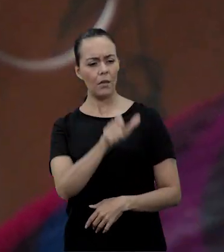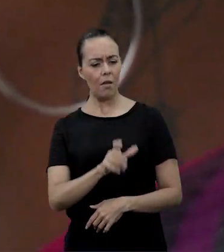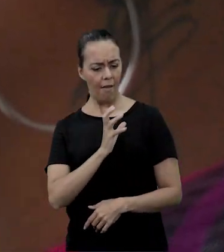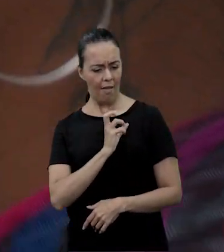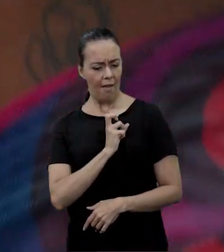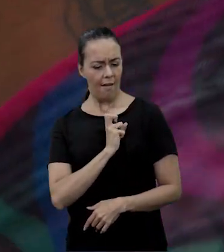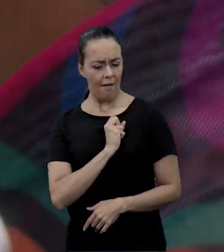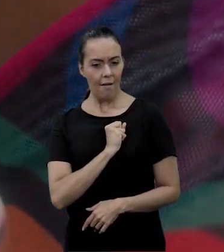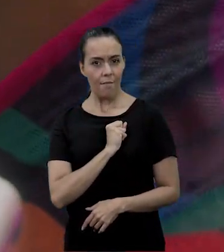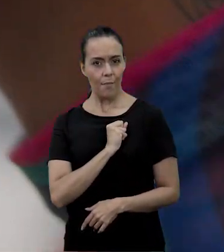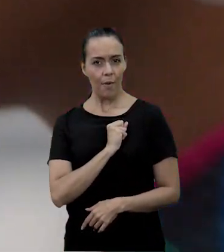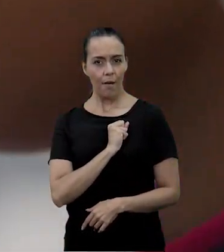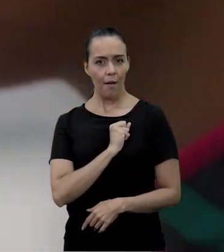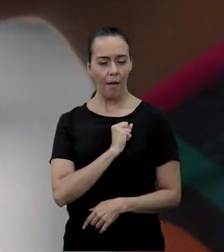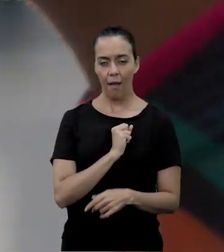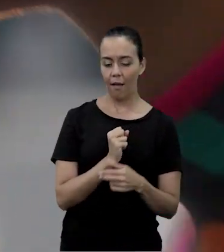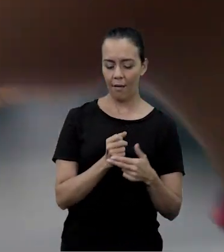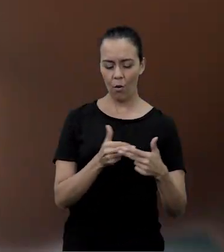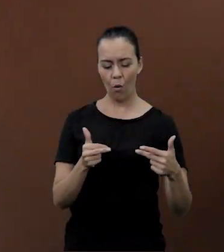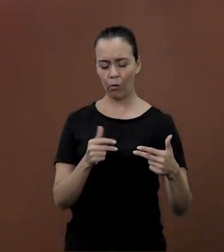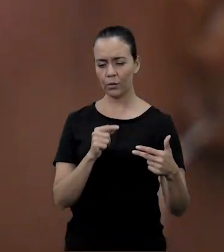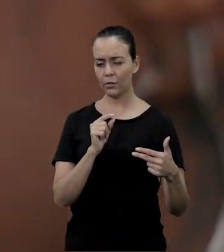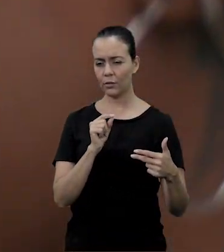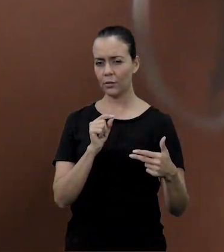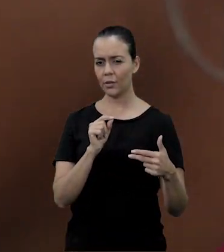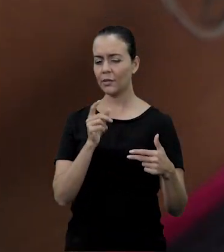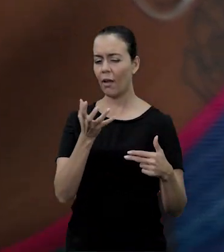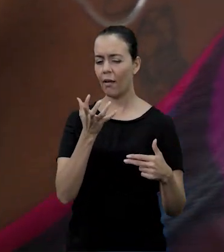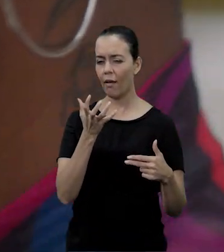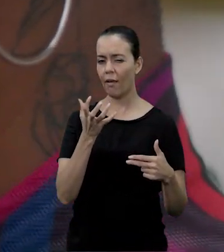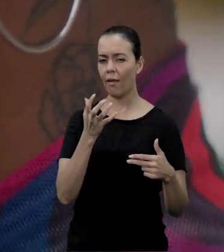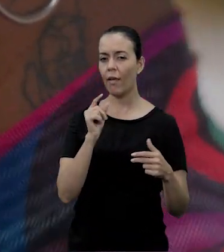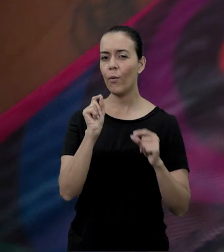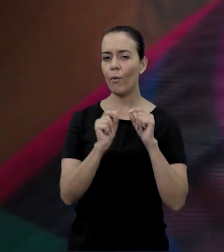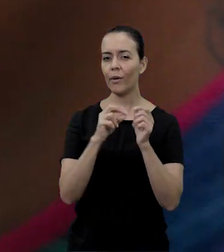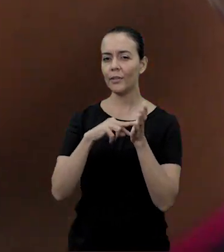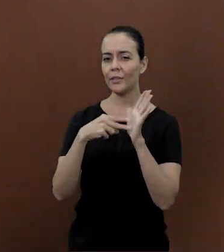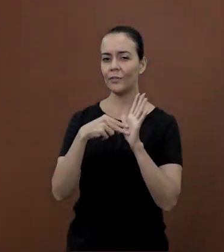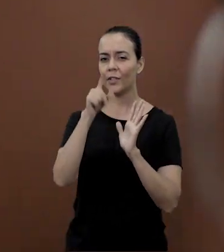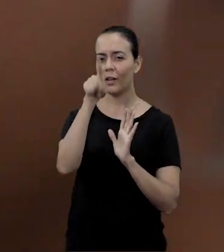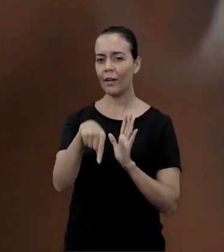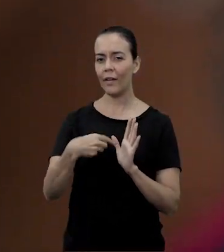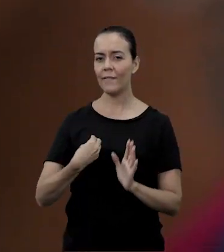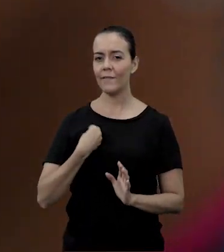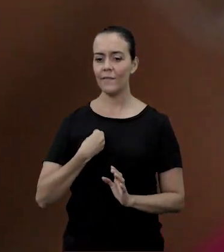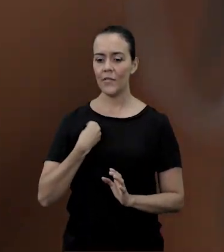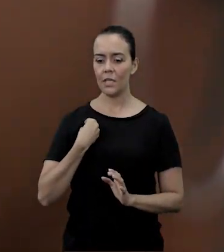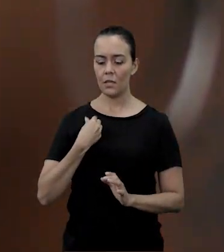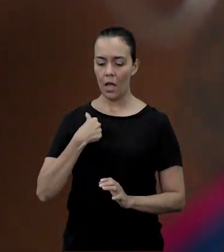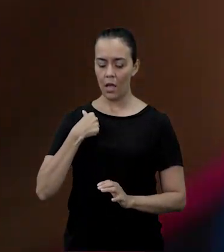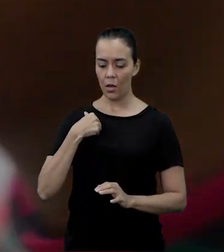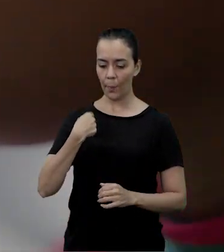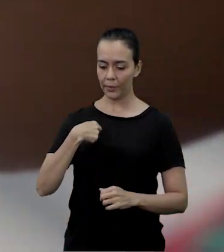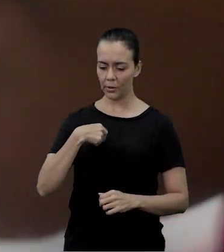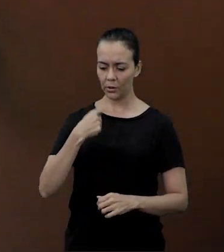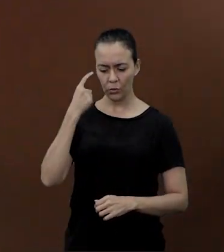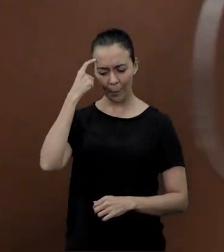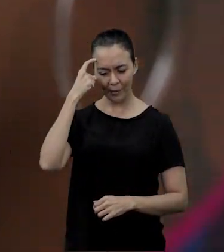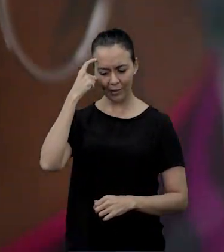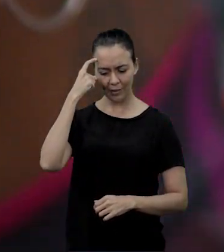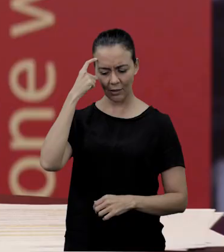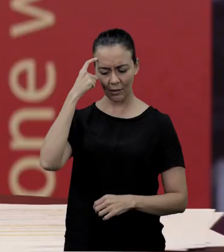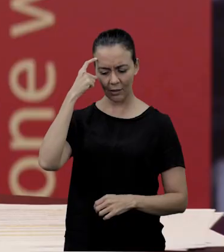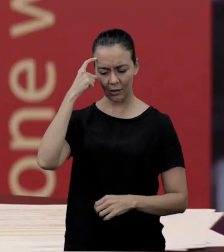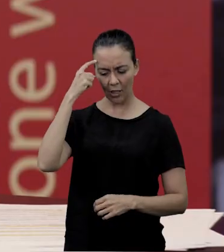que a pessoa objeto desse amor viva. Eu preciso sair de mim e cultivar tudo que